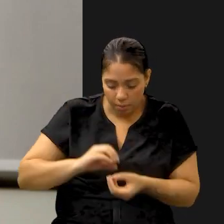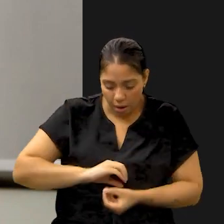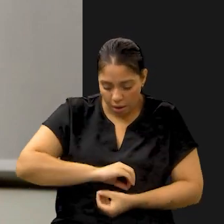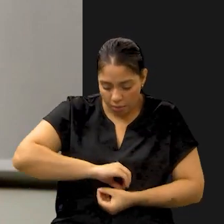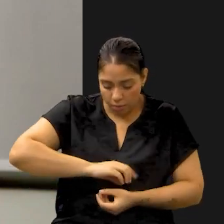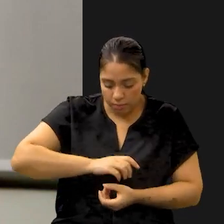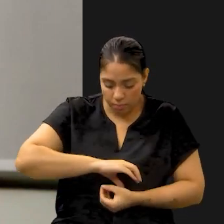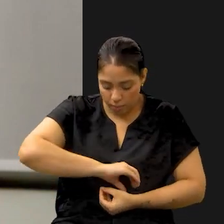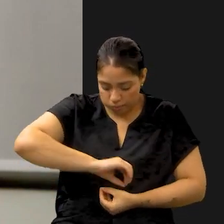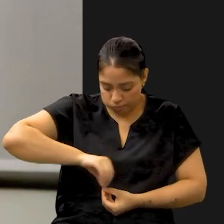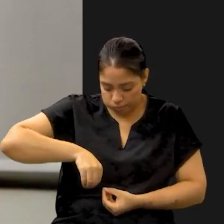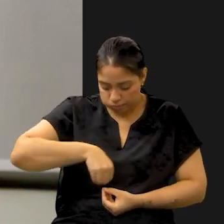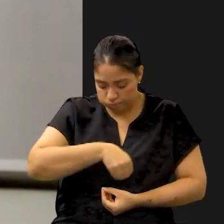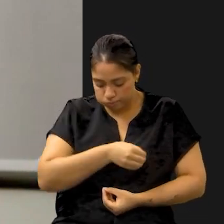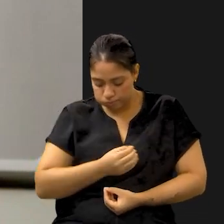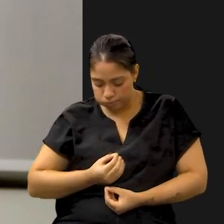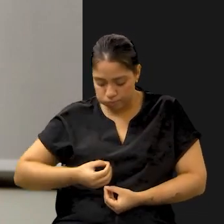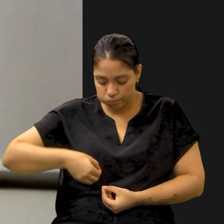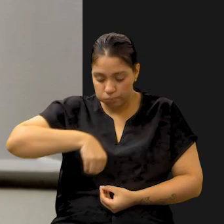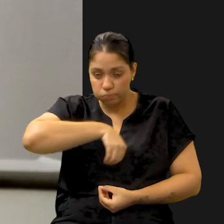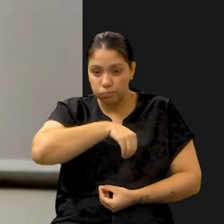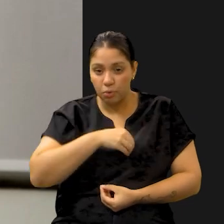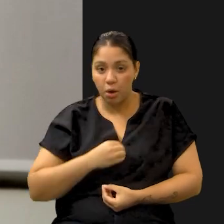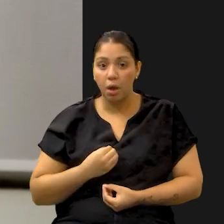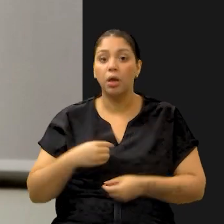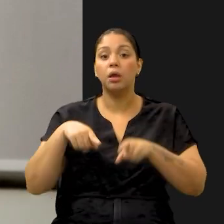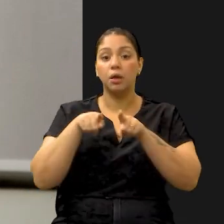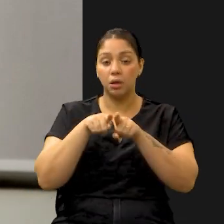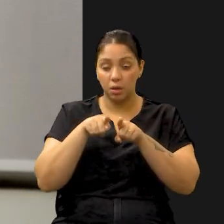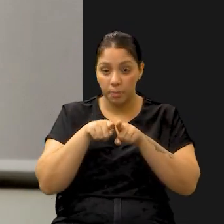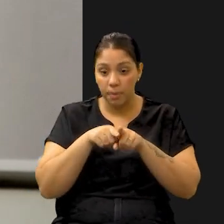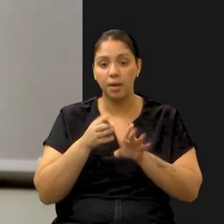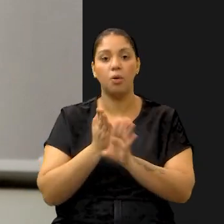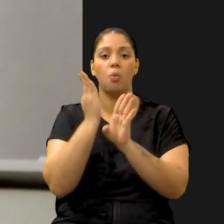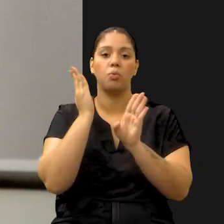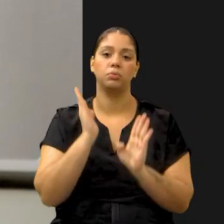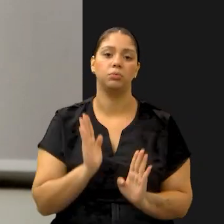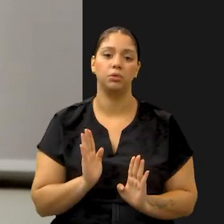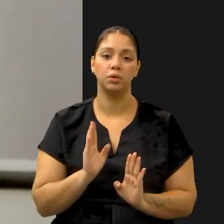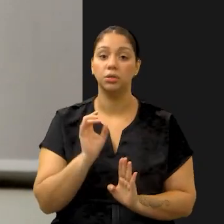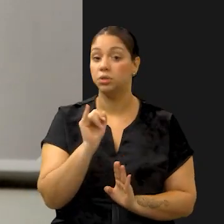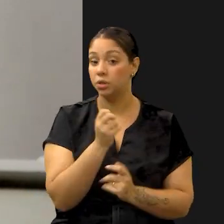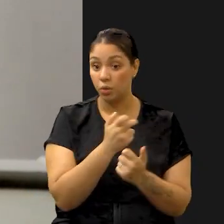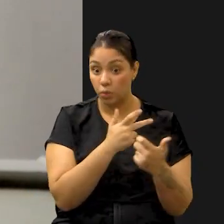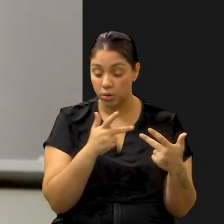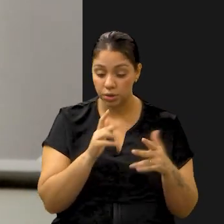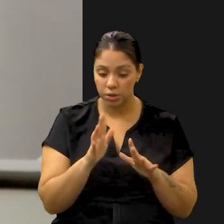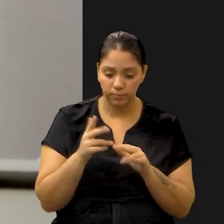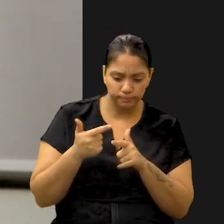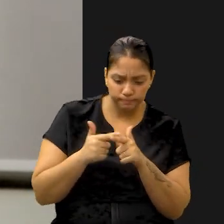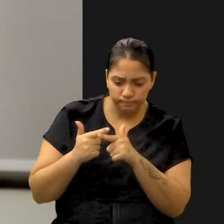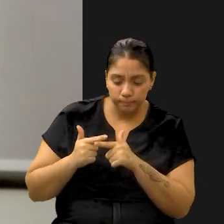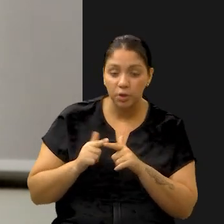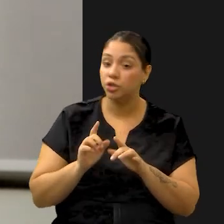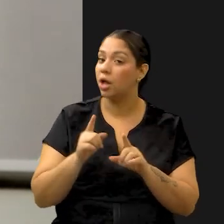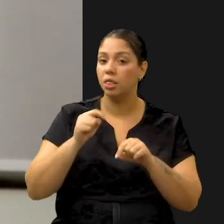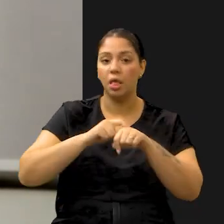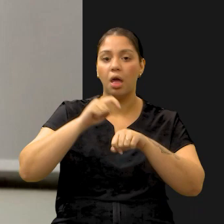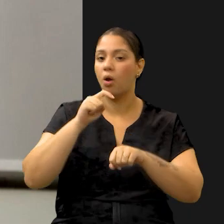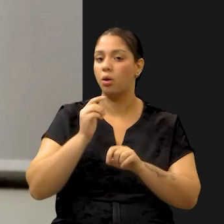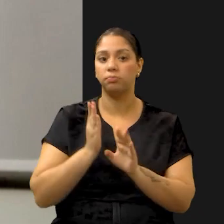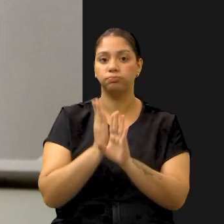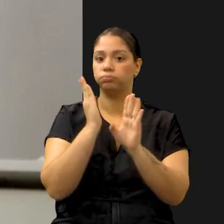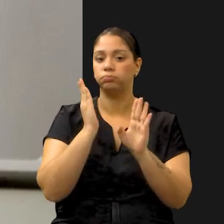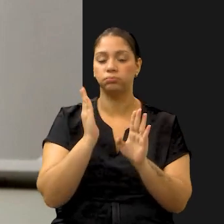problema intestinal, quanto diagnóstico. Então, se for ter algum achado, já é possível fazer um diagnóstico no mesmo